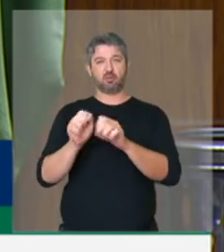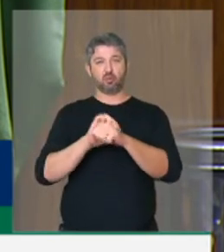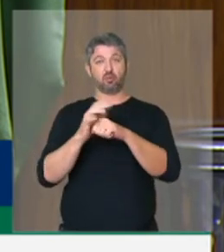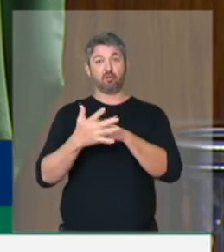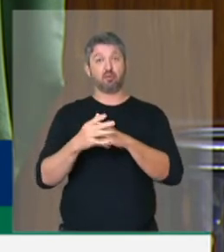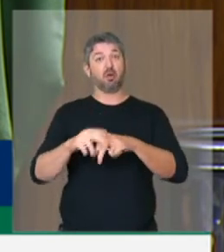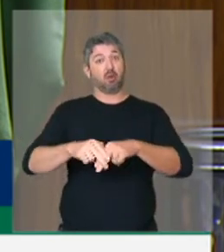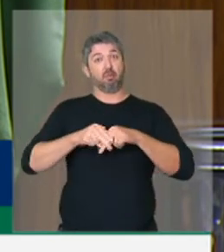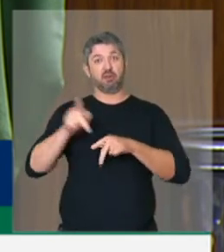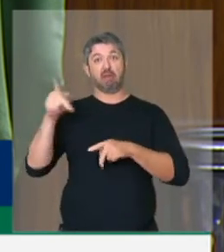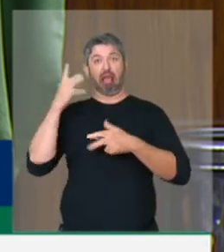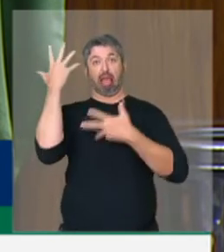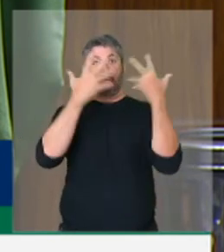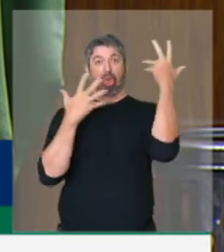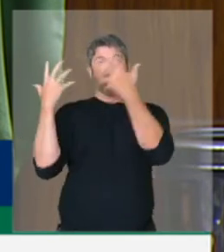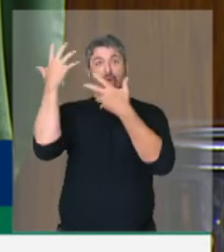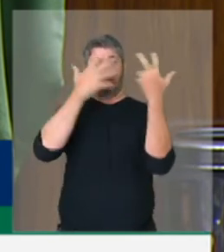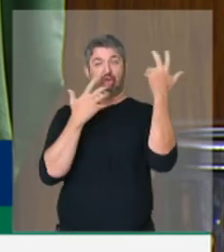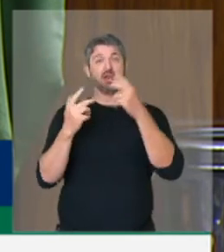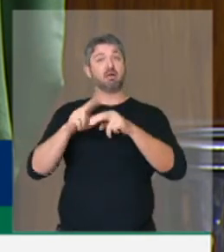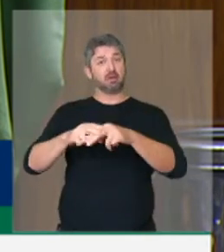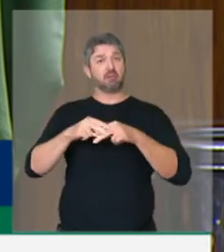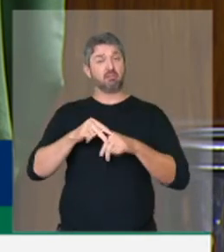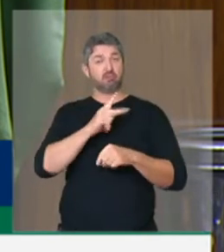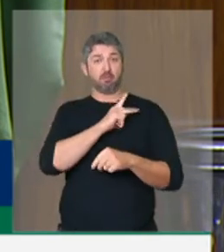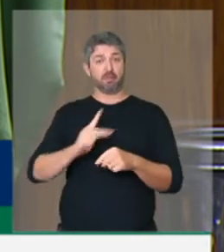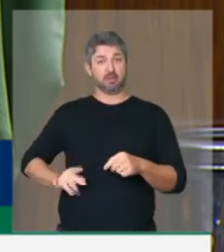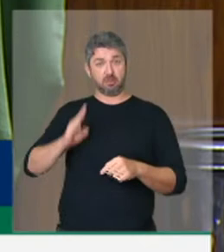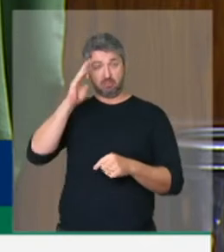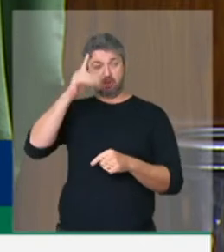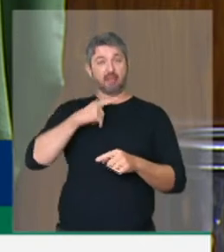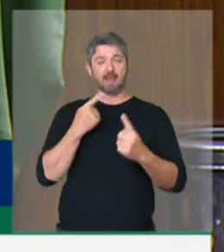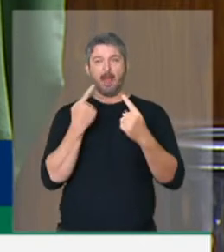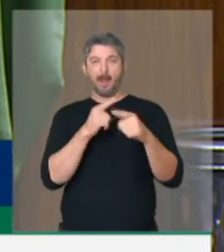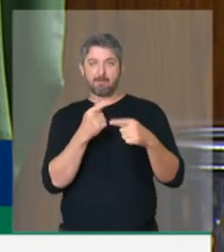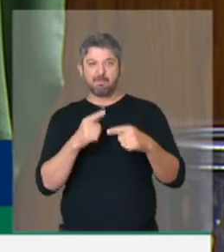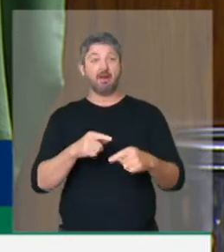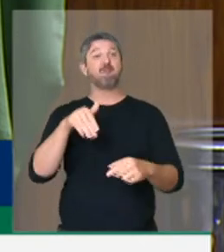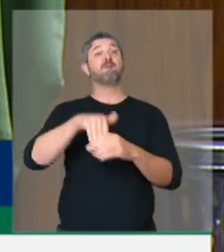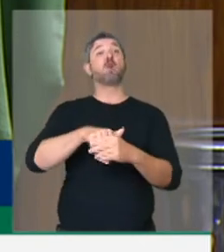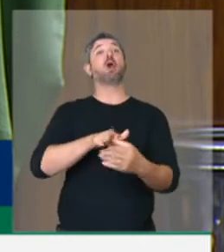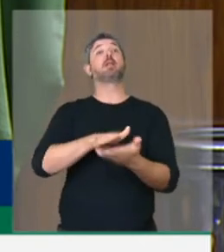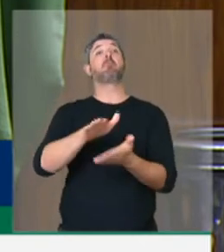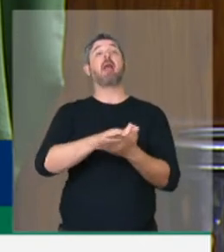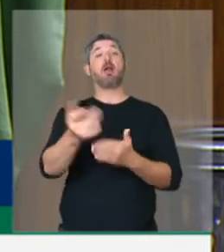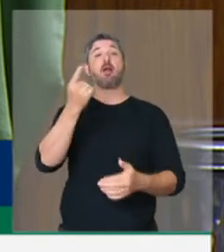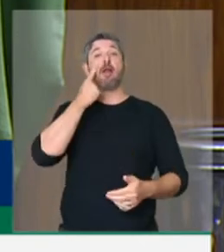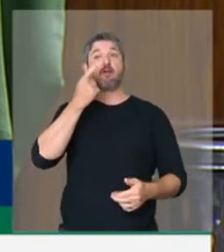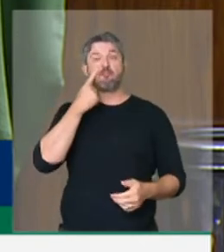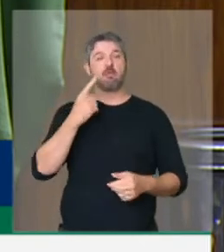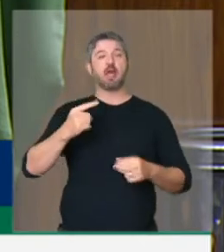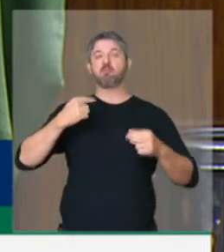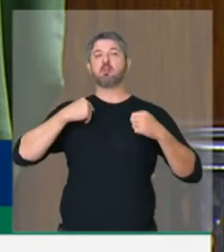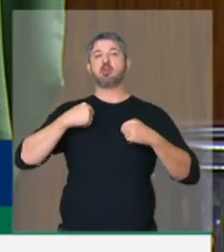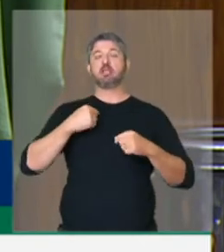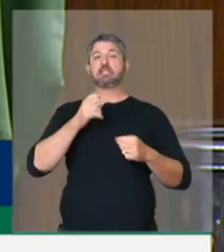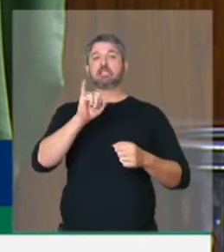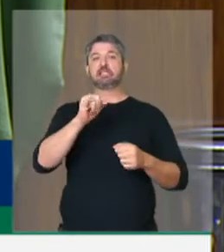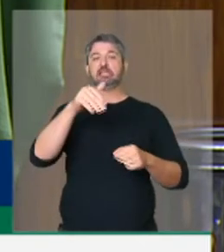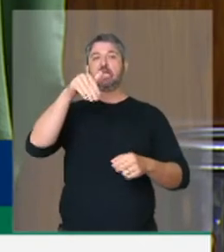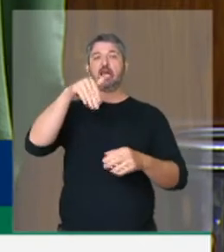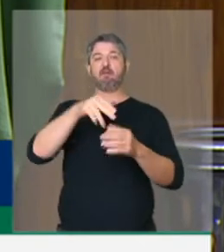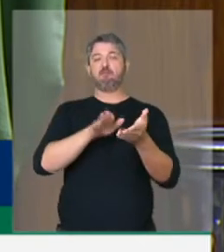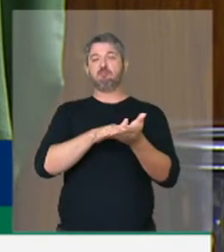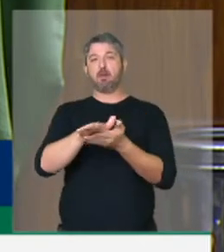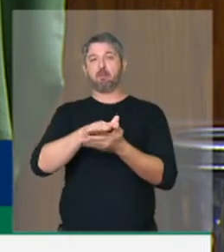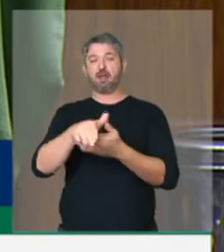desespero bate. É por isso que o presidente ameaça com o voto impresso, com o não reconhecimento dos resultados,